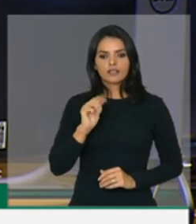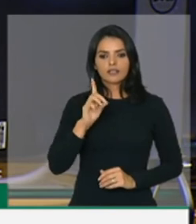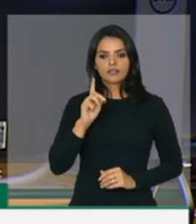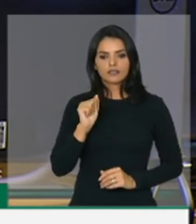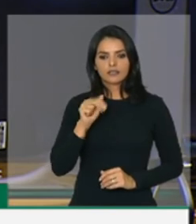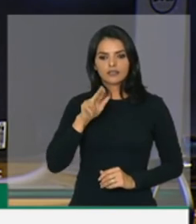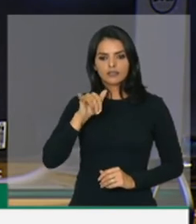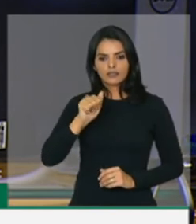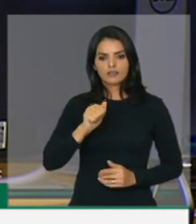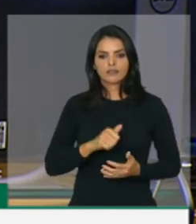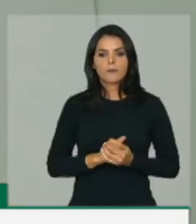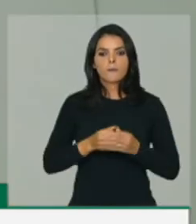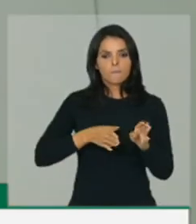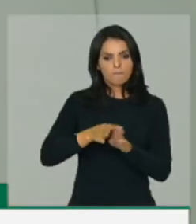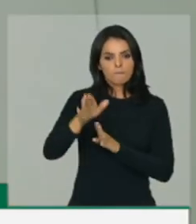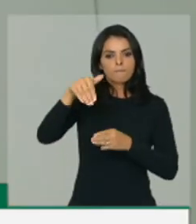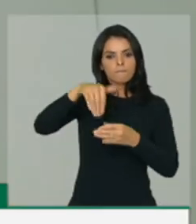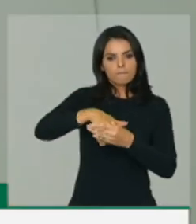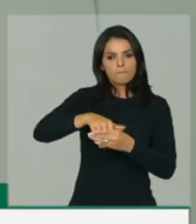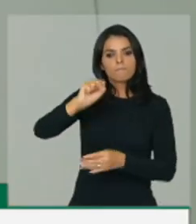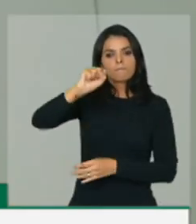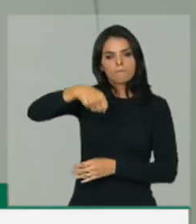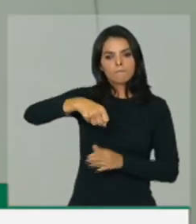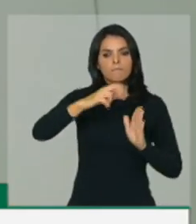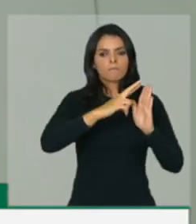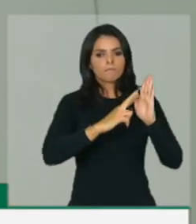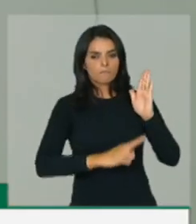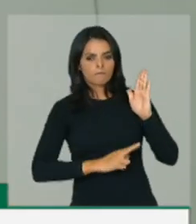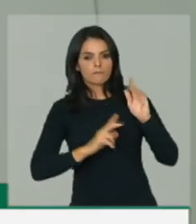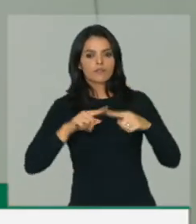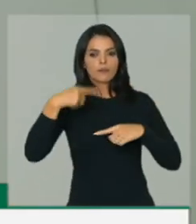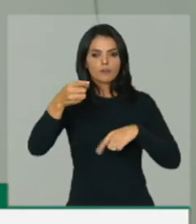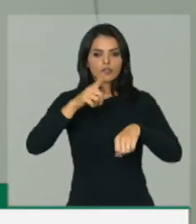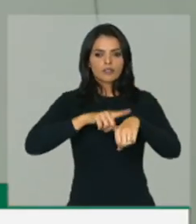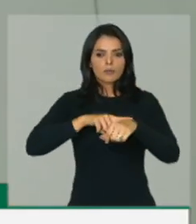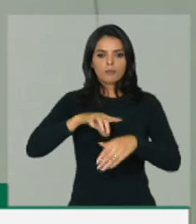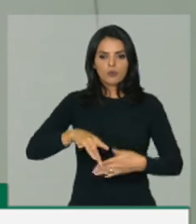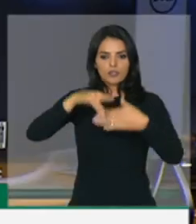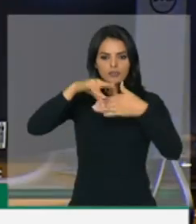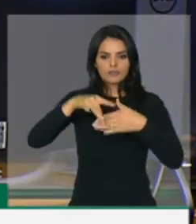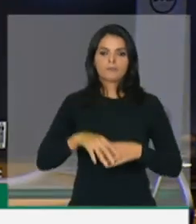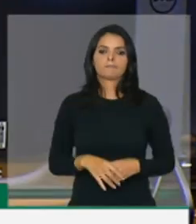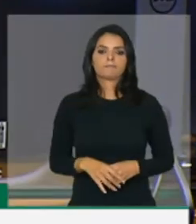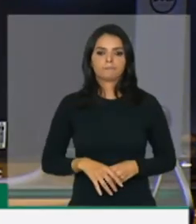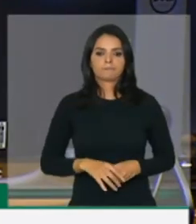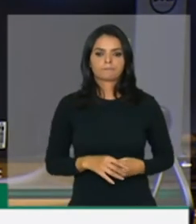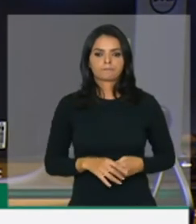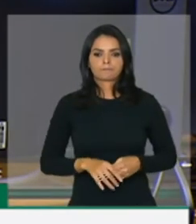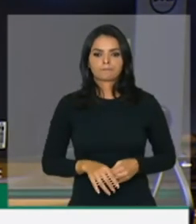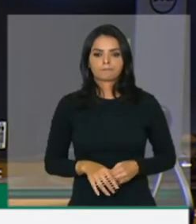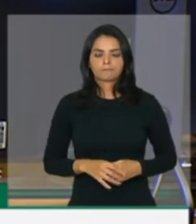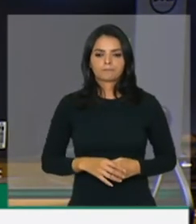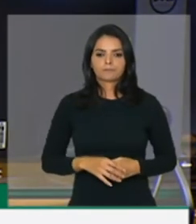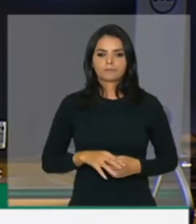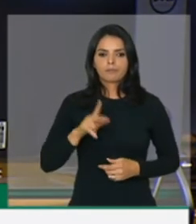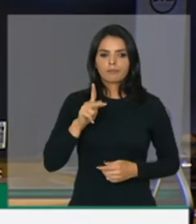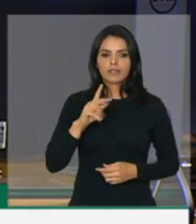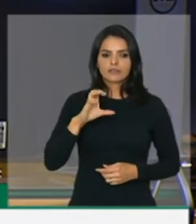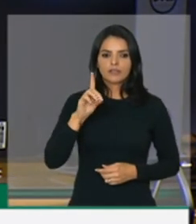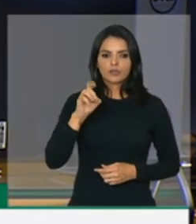Cidadania, presidente, oriento o voto sim ao relatório e utilizarei depois o tempo de líder. Como orienta o